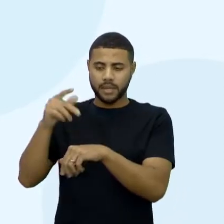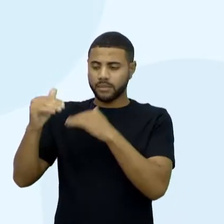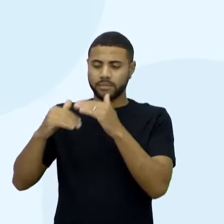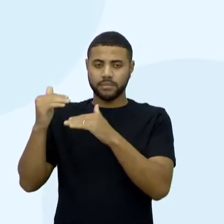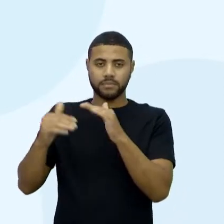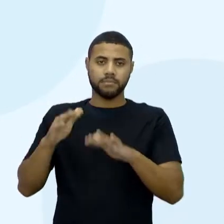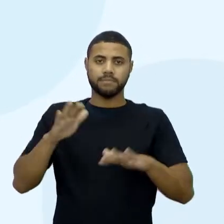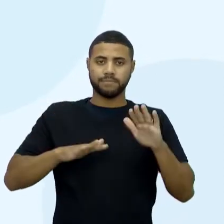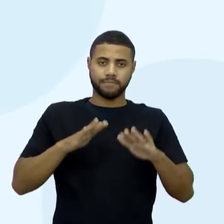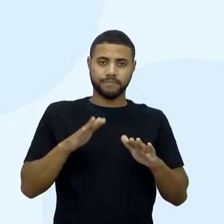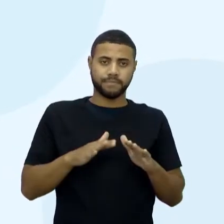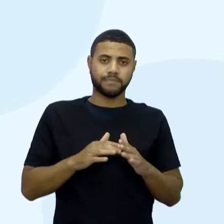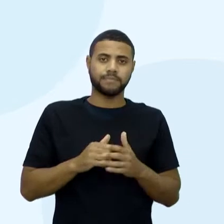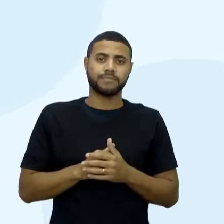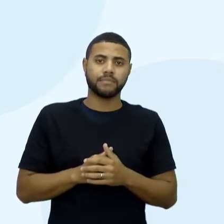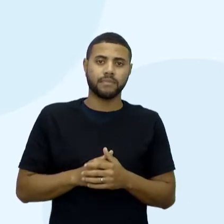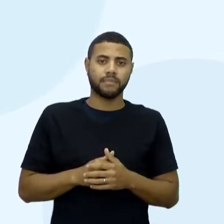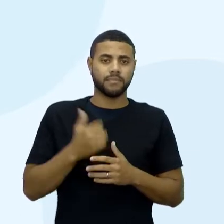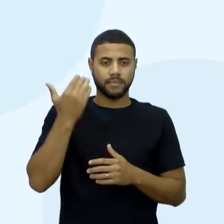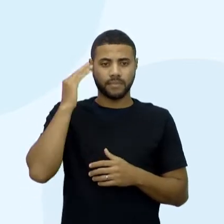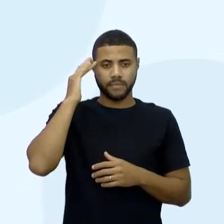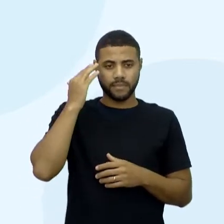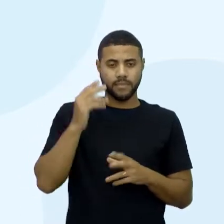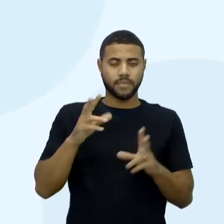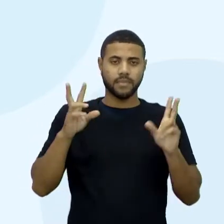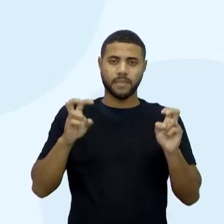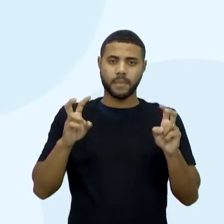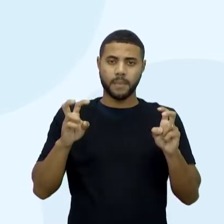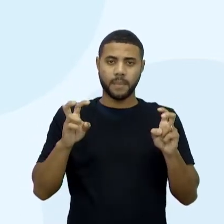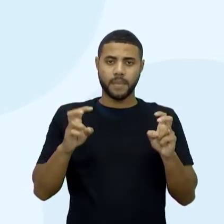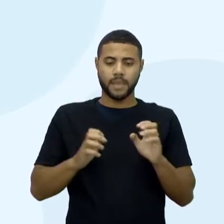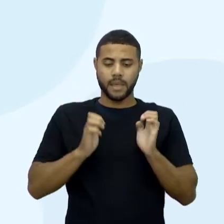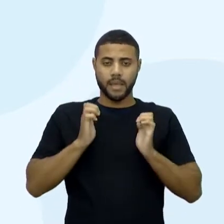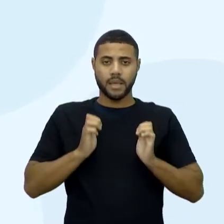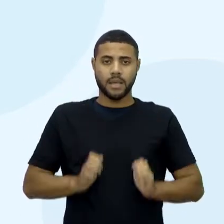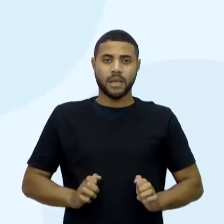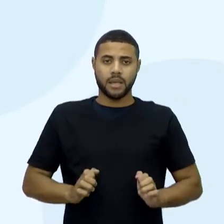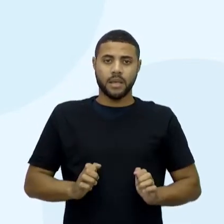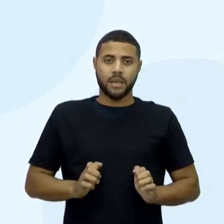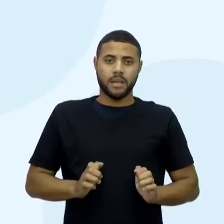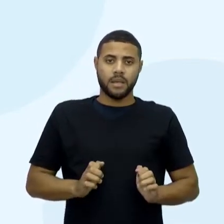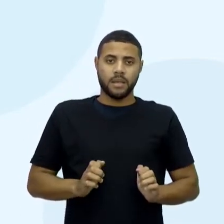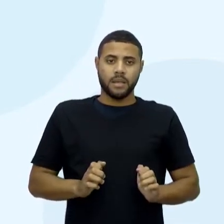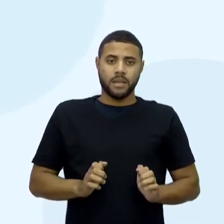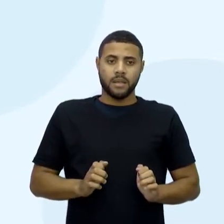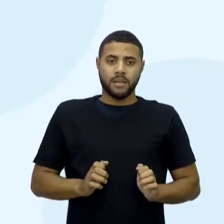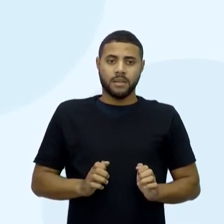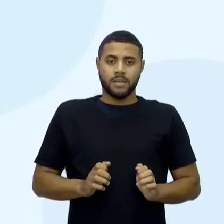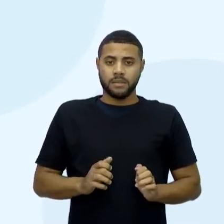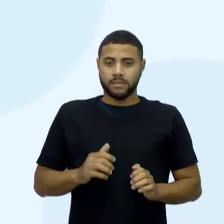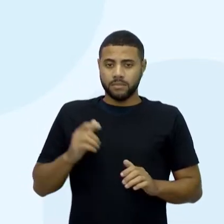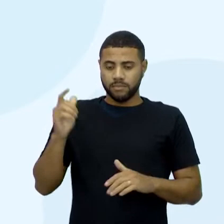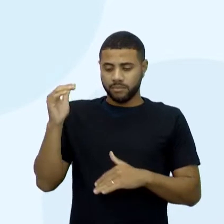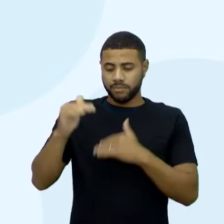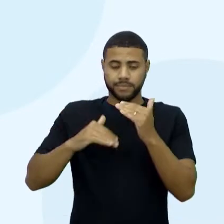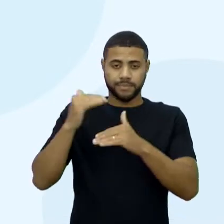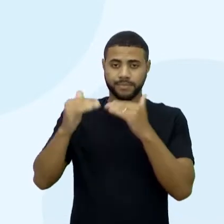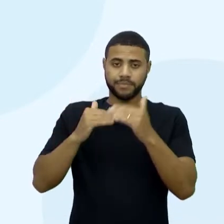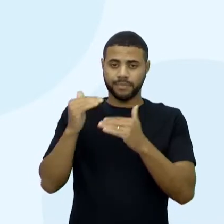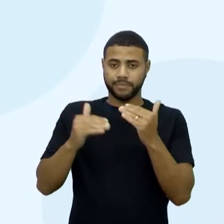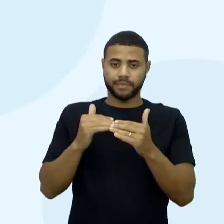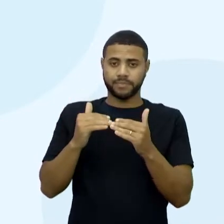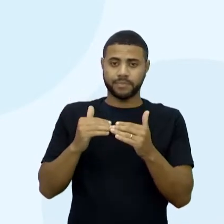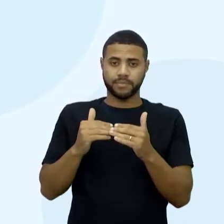desenvolvimentos, reconhecendo que questões éticas suscitadas pelos rápidos avanços